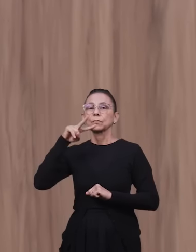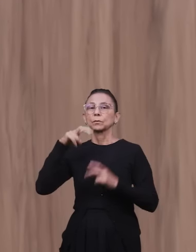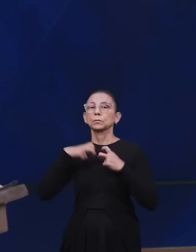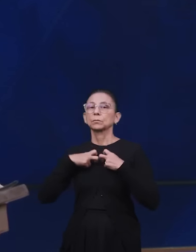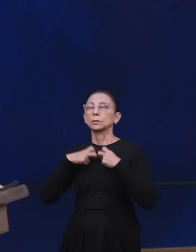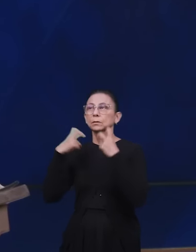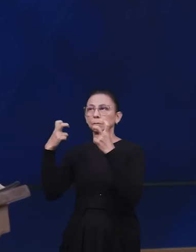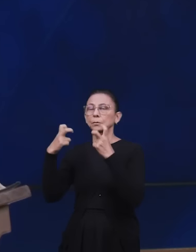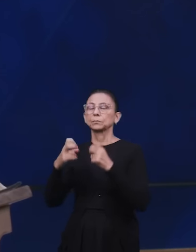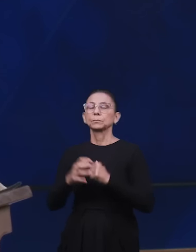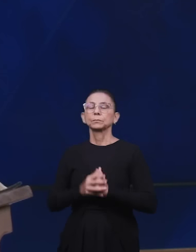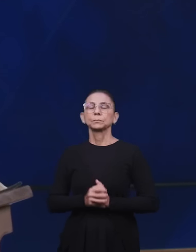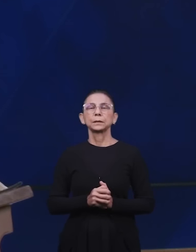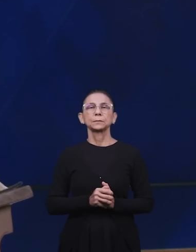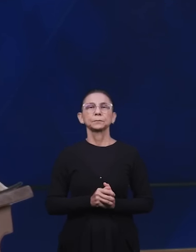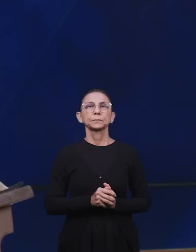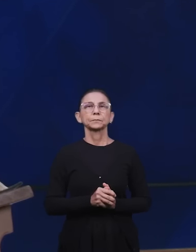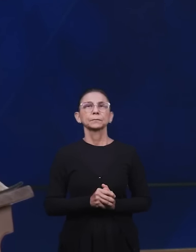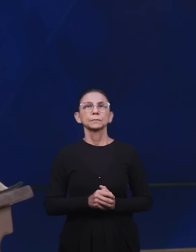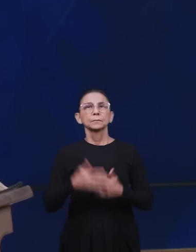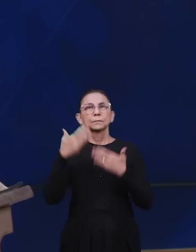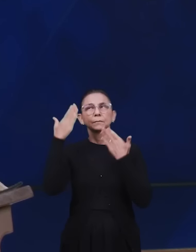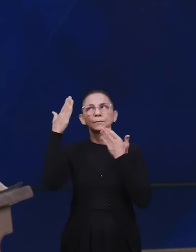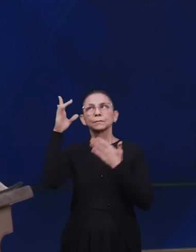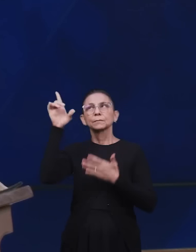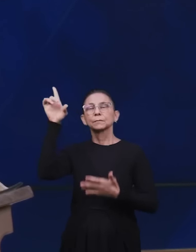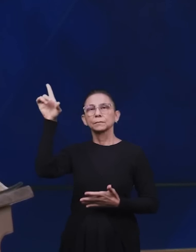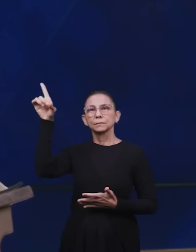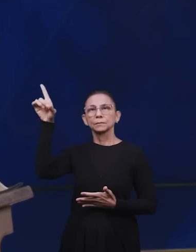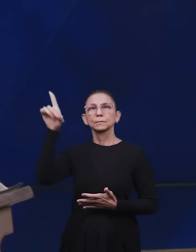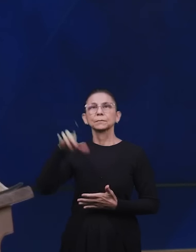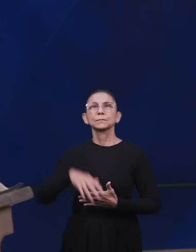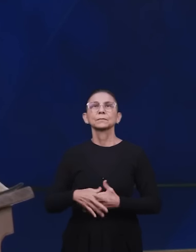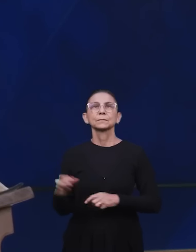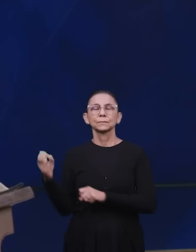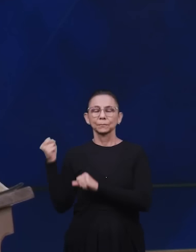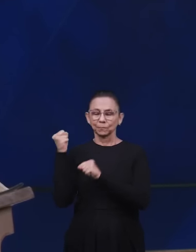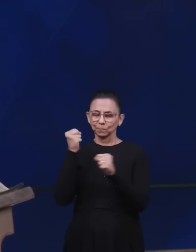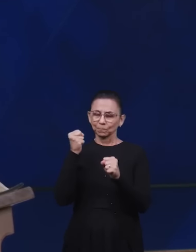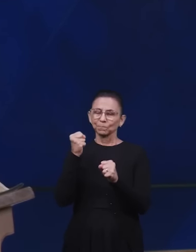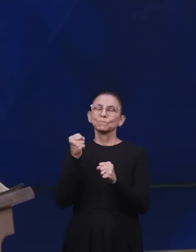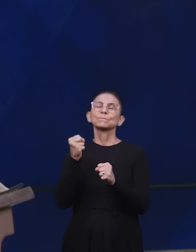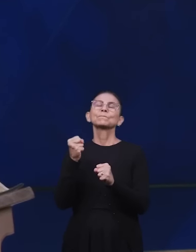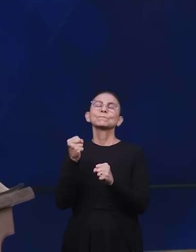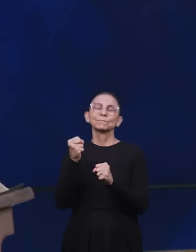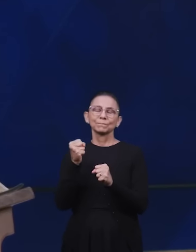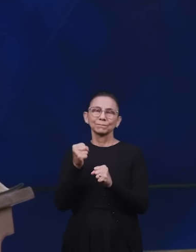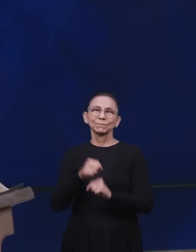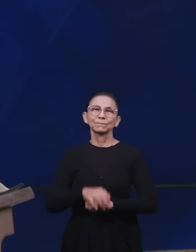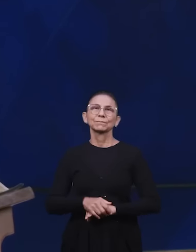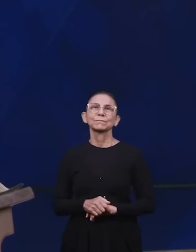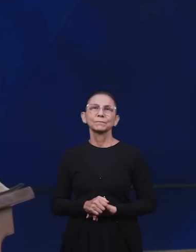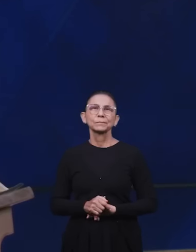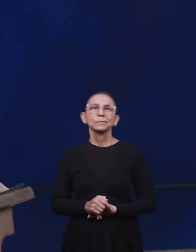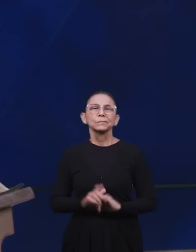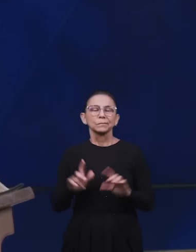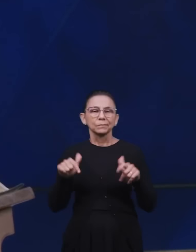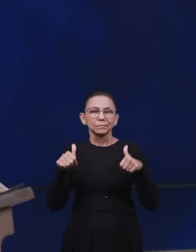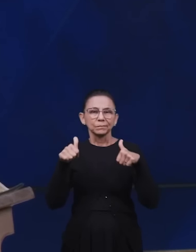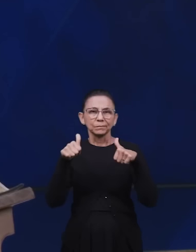clamor. Graças a Deus, o Senhor, Ele é Deus poderoso, um Deus que